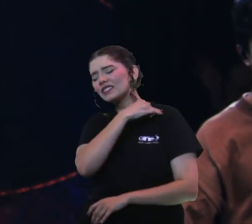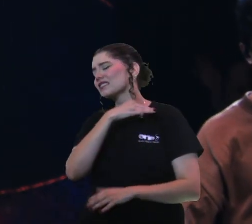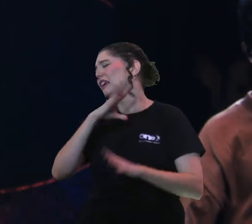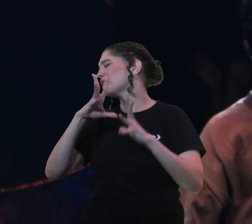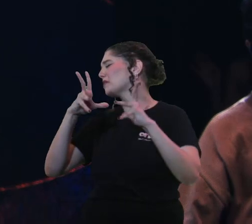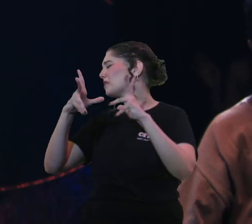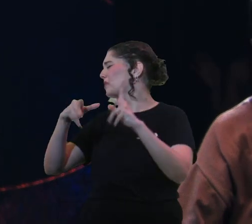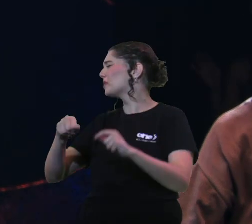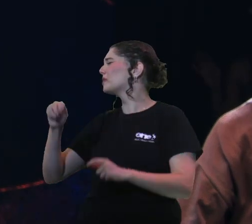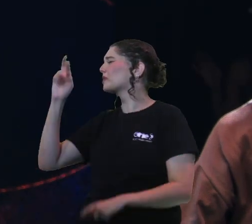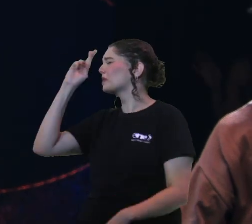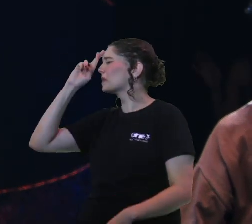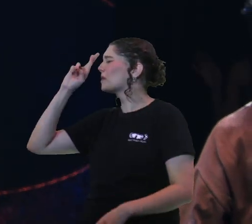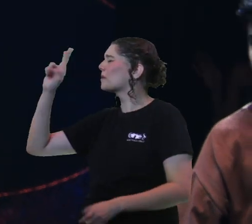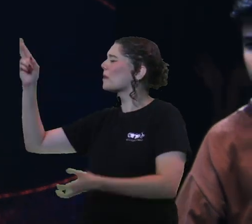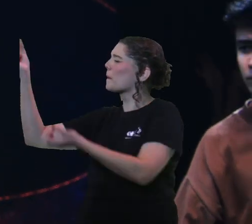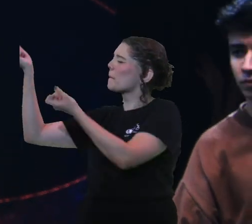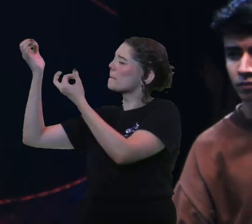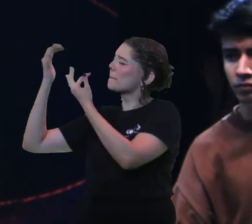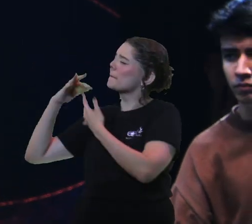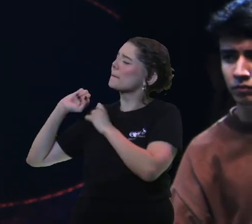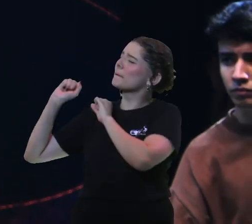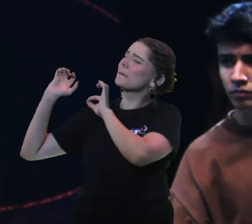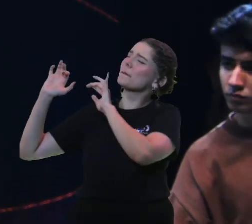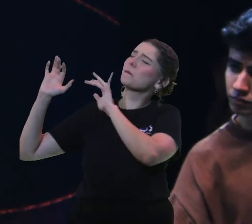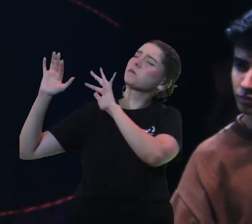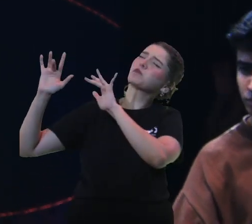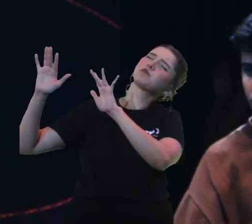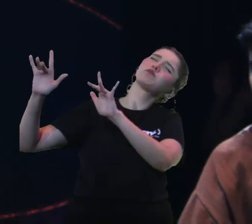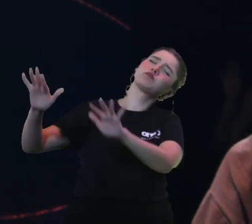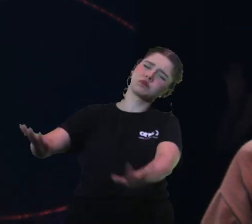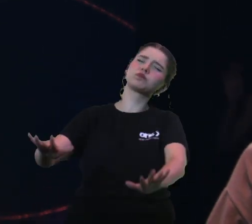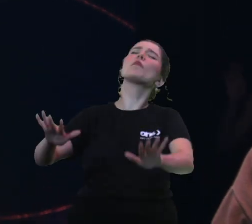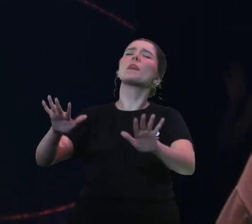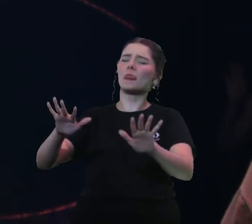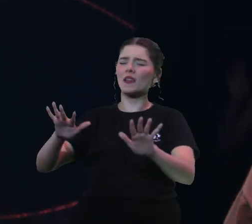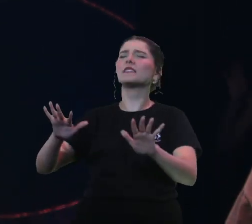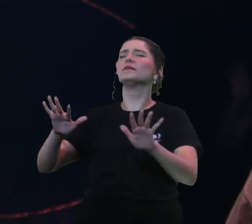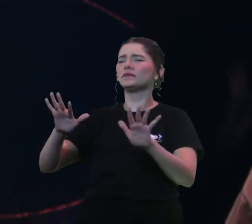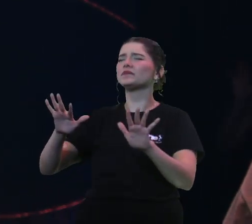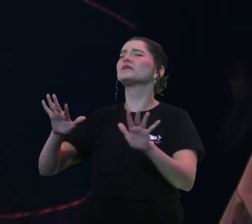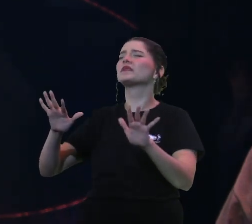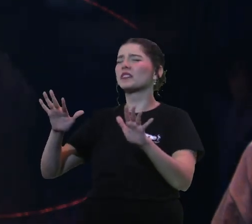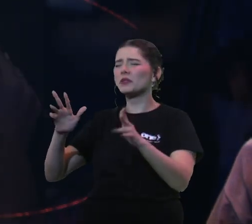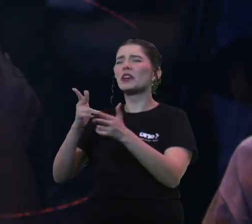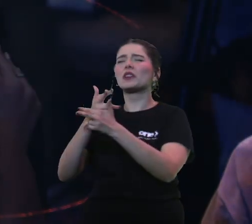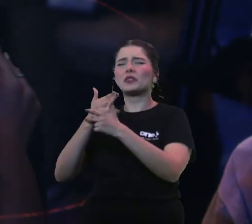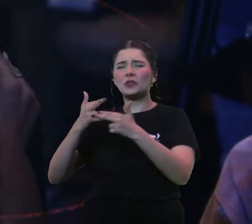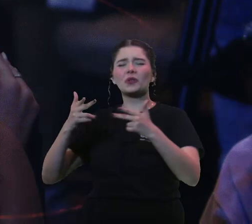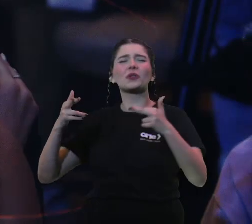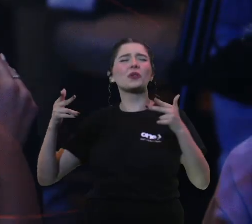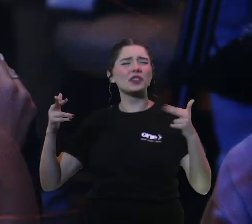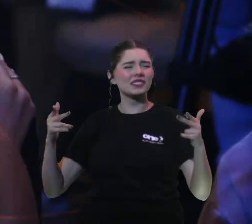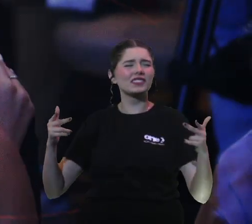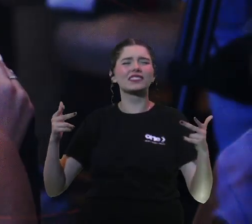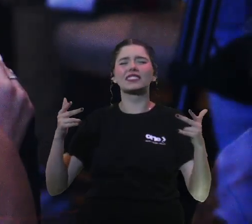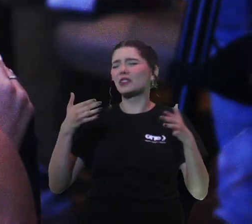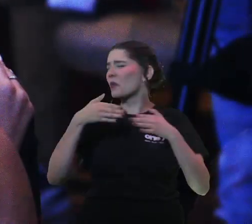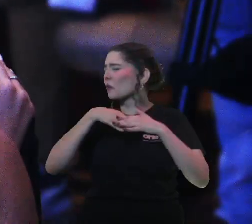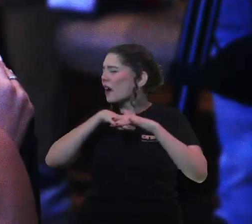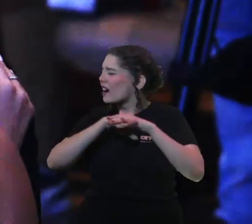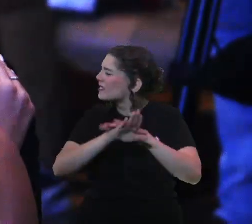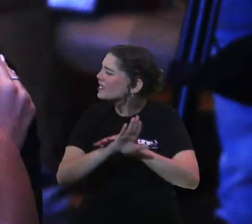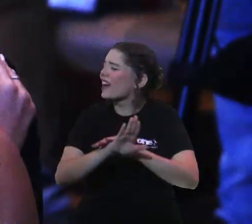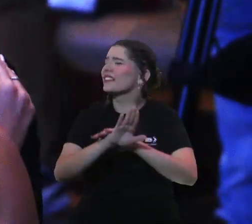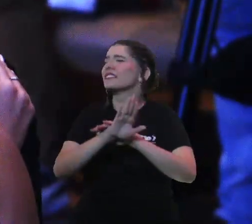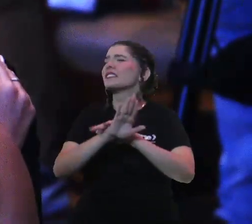projetos que estão no papel há muito tempo nesse lugar, existem pregações que estão no papel, não foram pregadas ainda, existem músicas que estão simplesmente anotadas em cadernos,